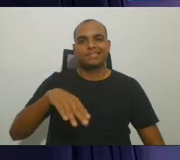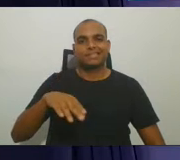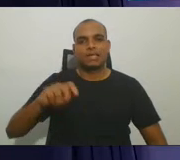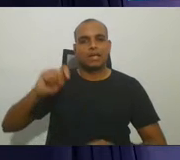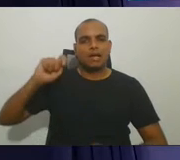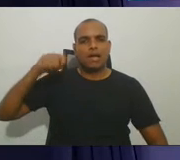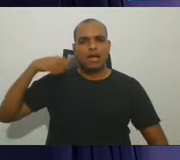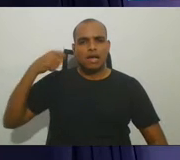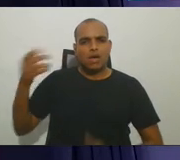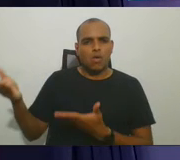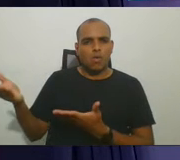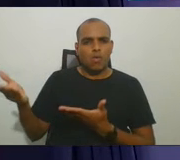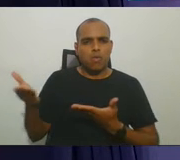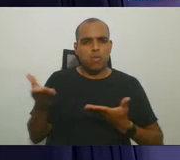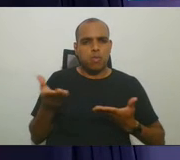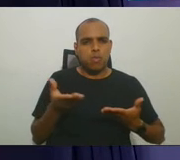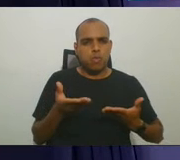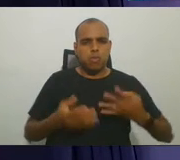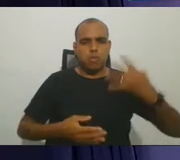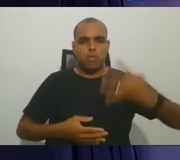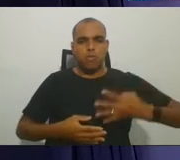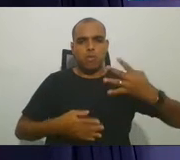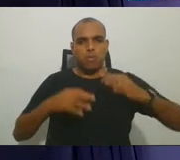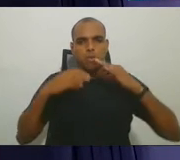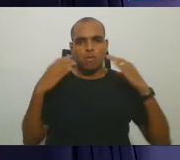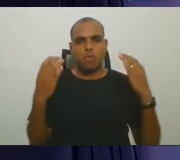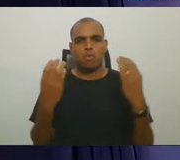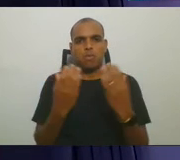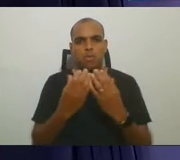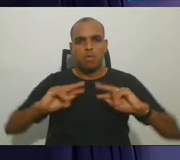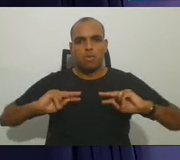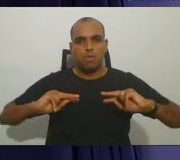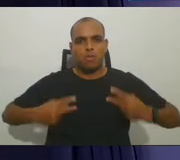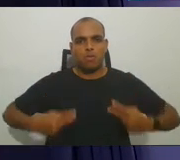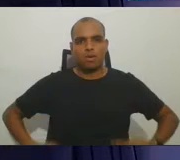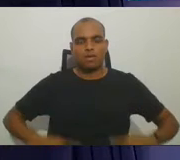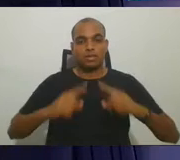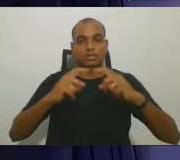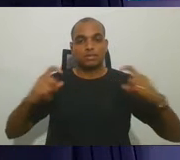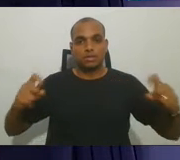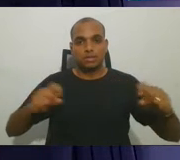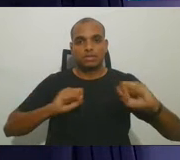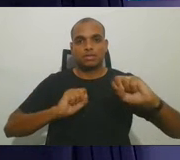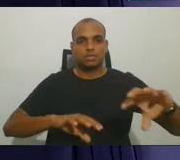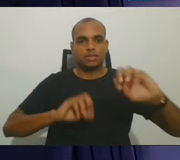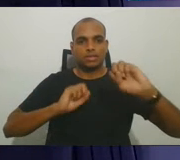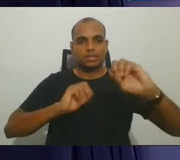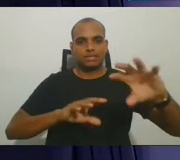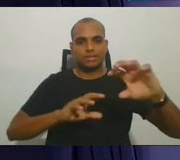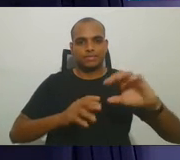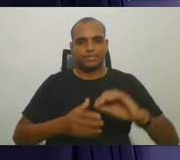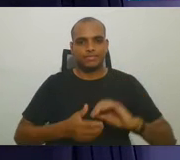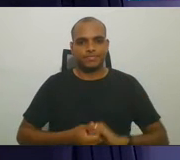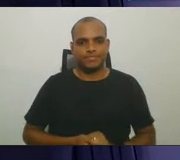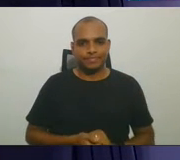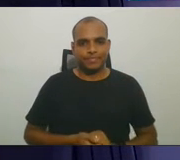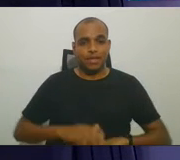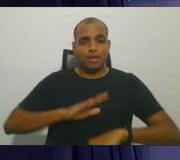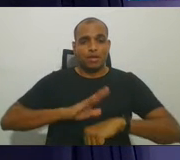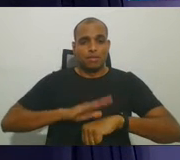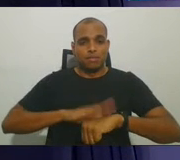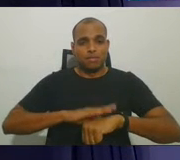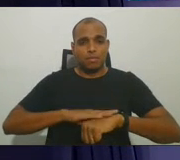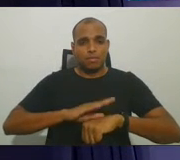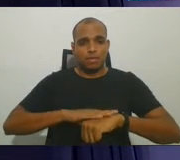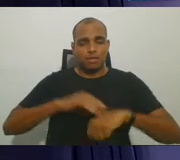4º Congresso Ibero-Americano de Humanidade, Ciências e Educação. Neste momento,